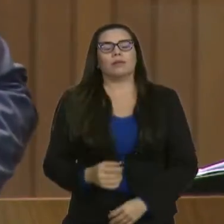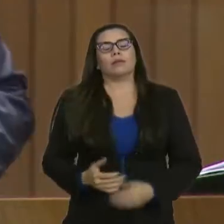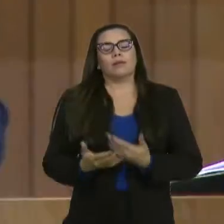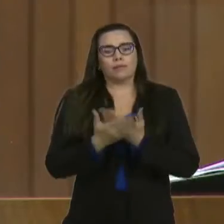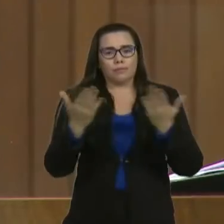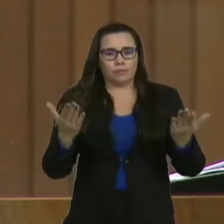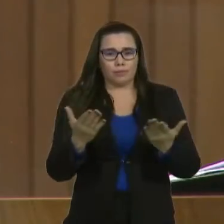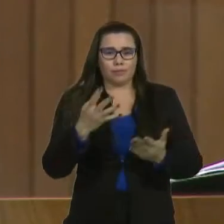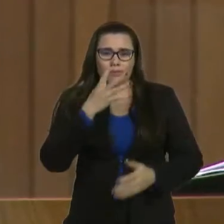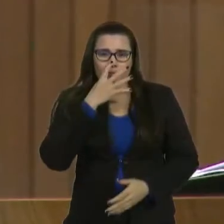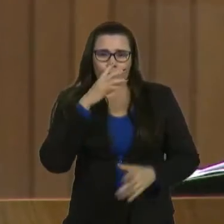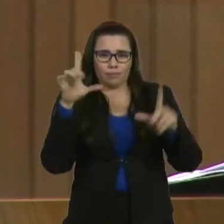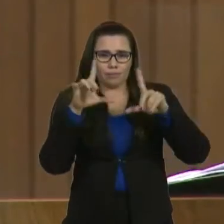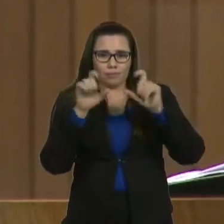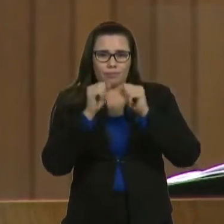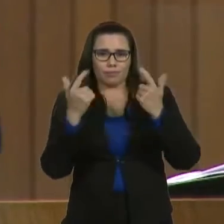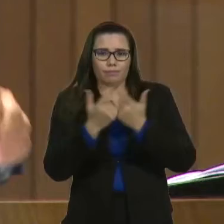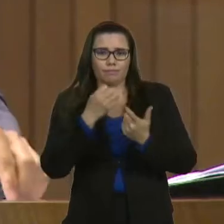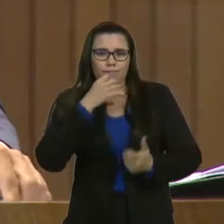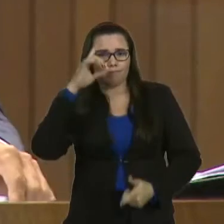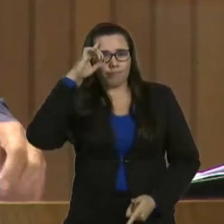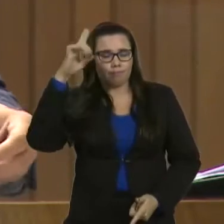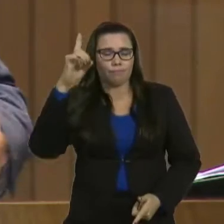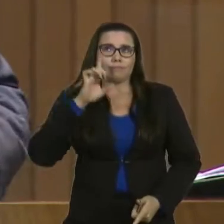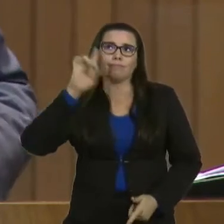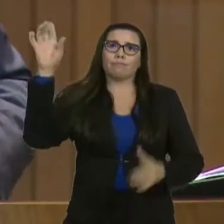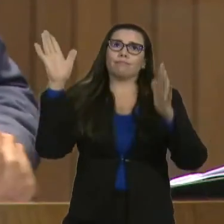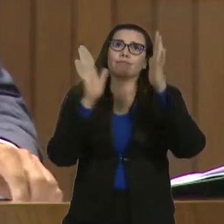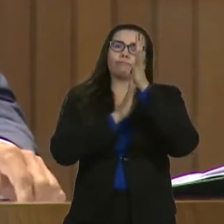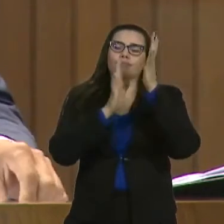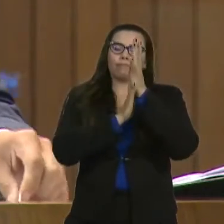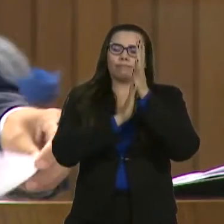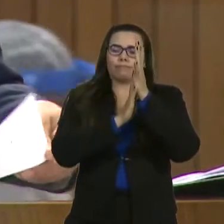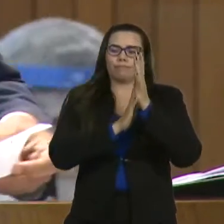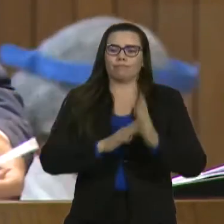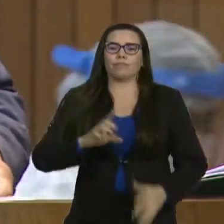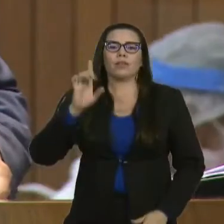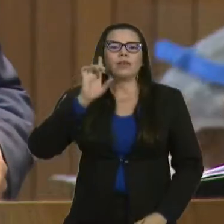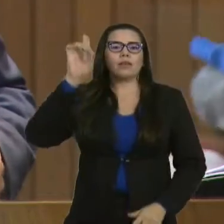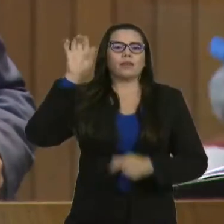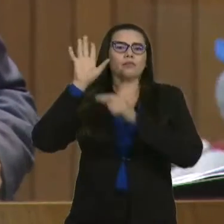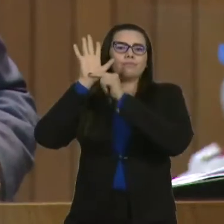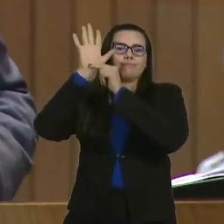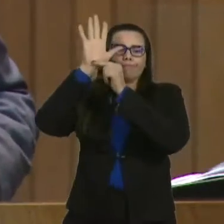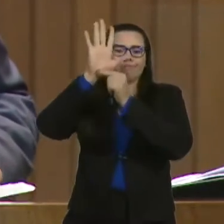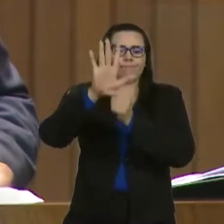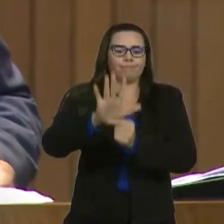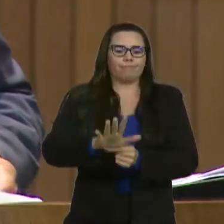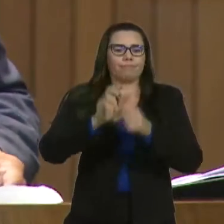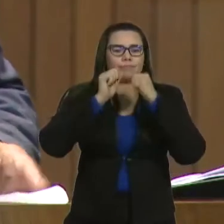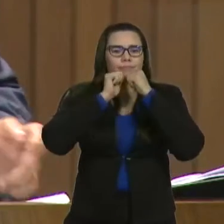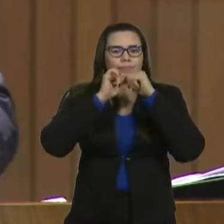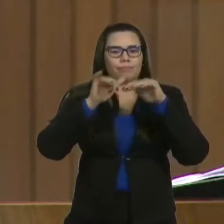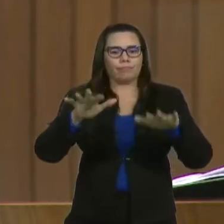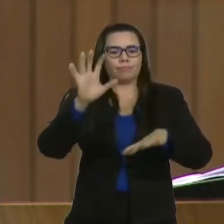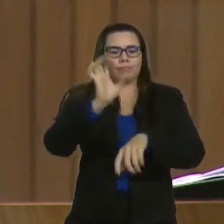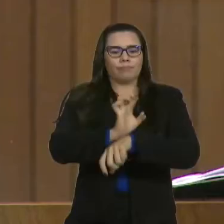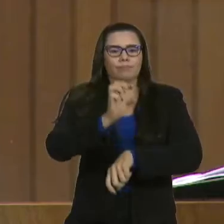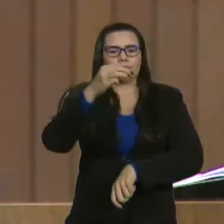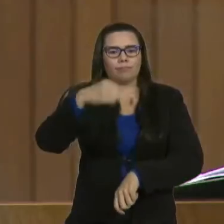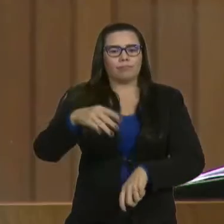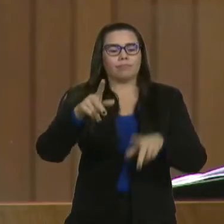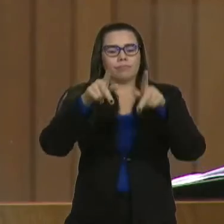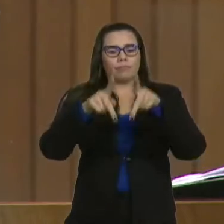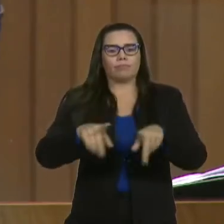Companhia da TV Assembleia Nossa mais cordial Bom dia que Deus esteja no vácuo Que Deus teja suas mãos Poderosas sobre o estado do Maranhão e sobre a sua